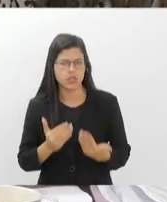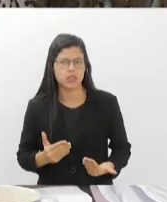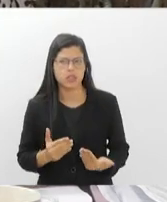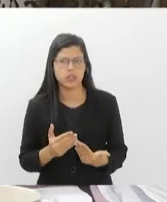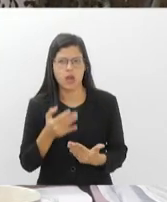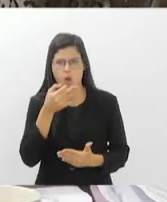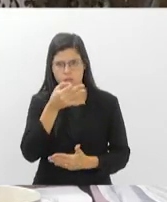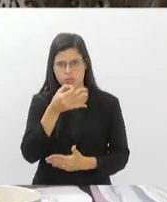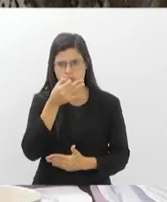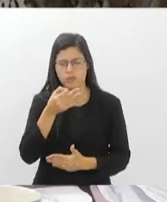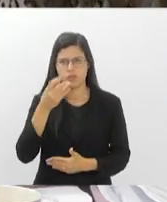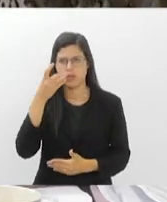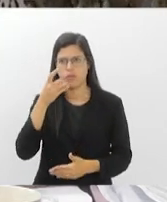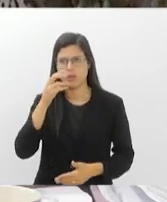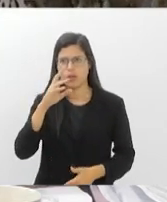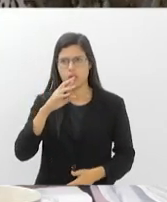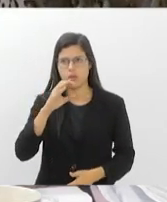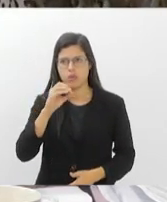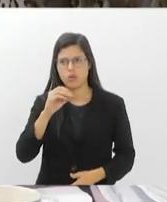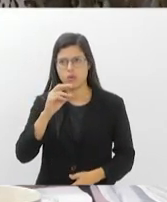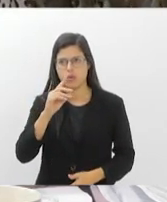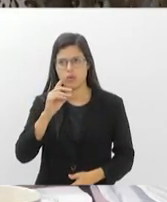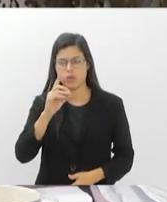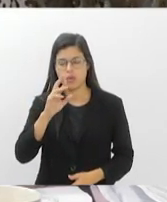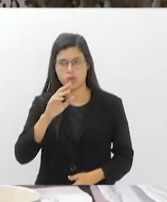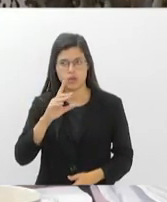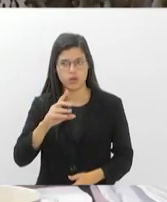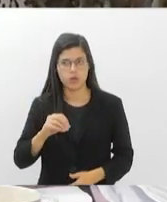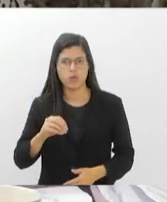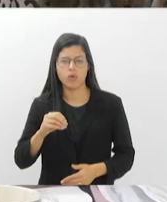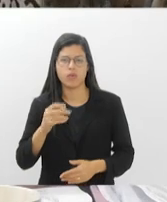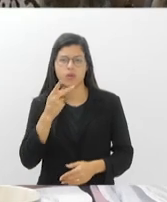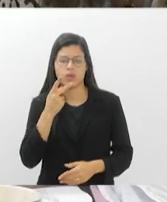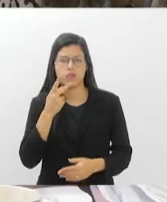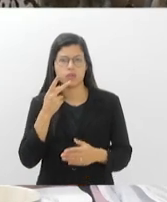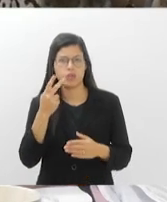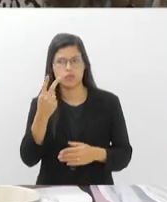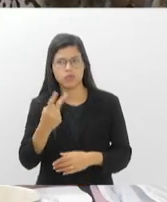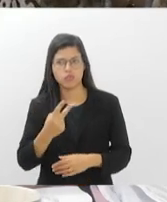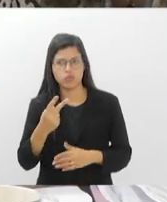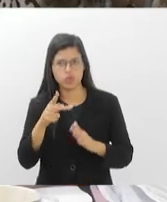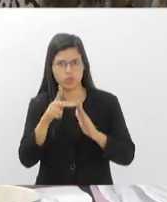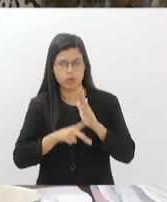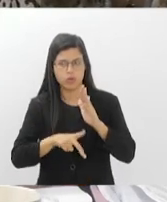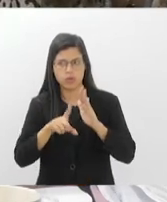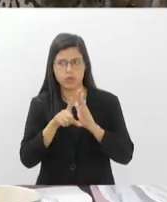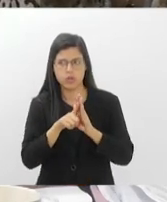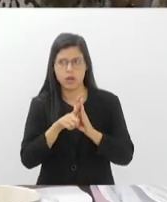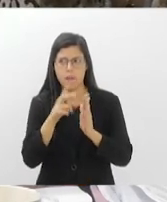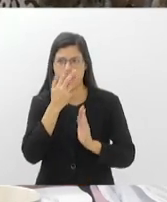olha, eu tenho aqui dois projetos que são muito parecidos e que têm condições de serem